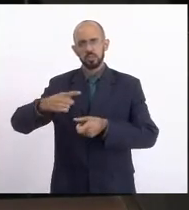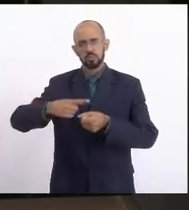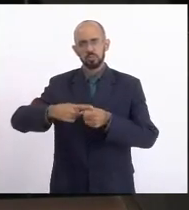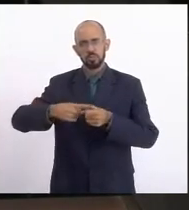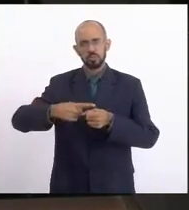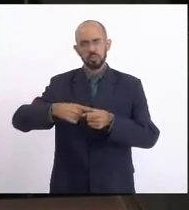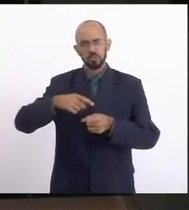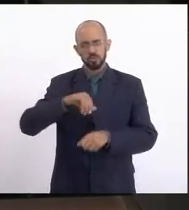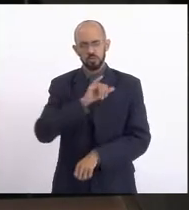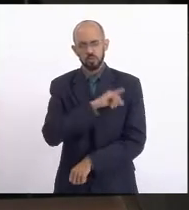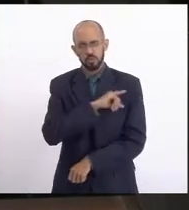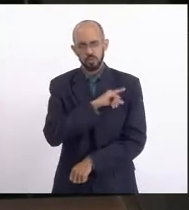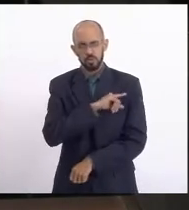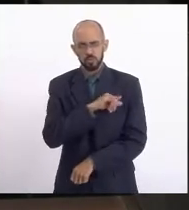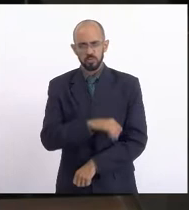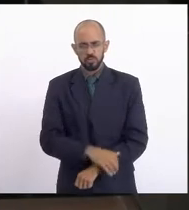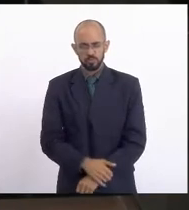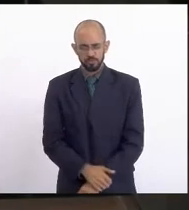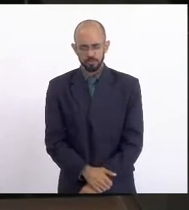Rio de Janeiro.